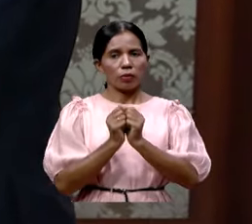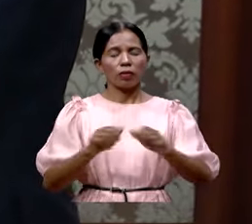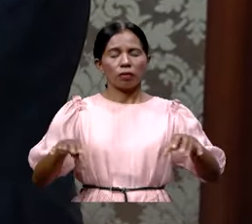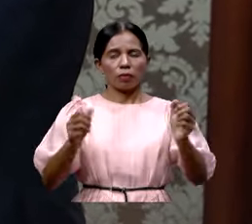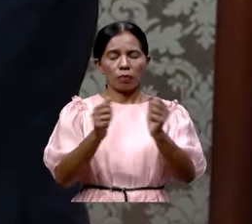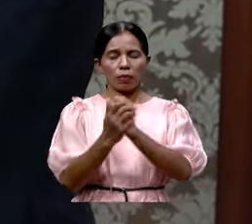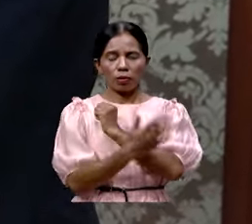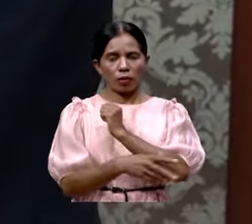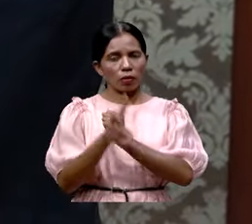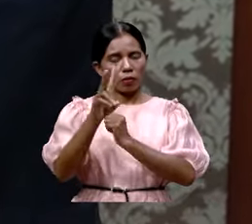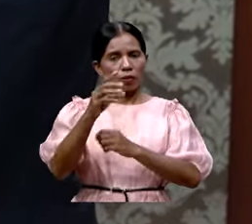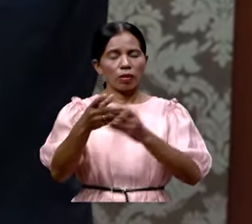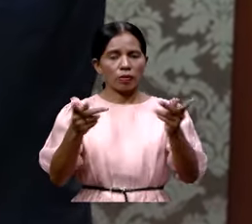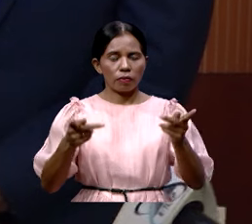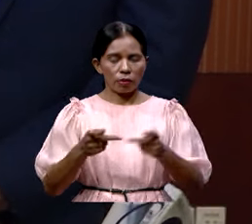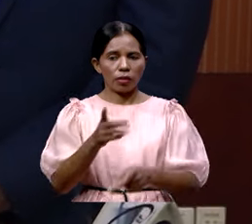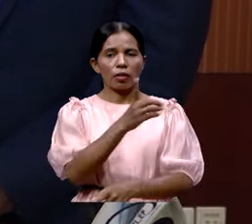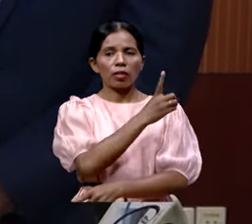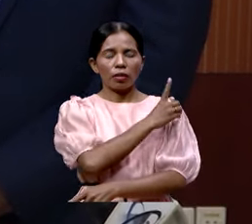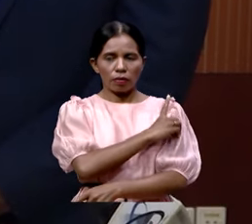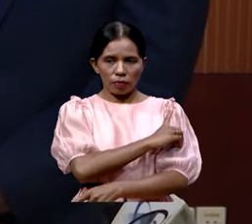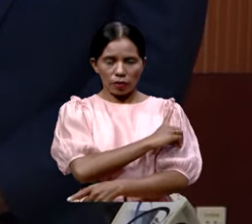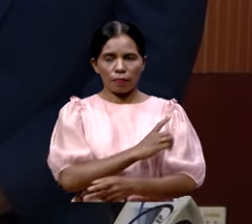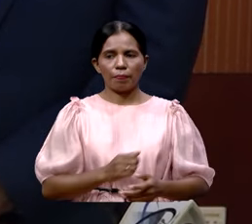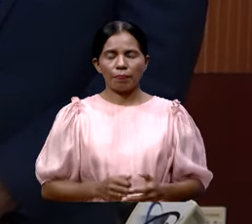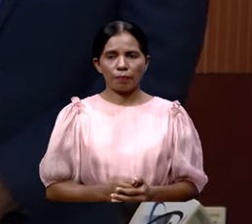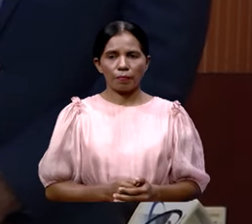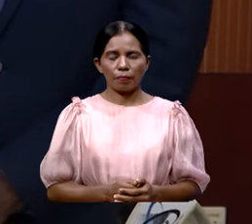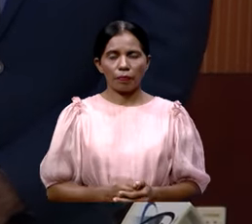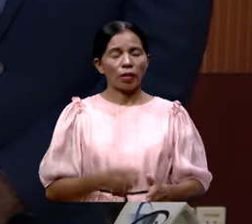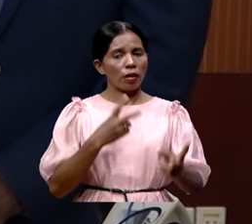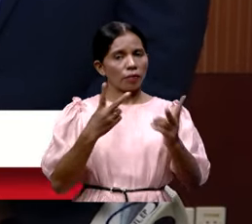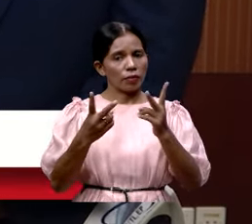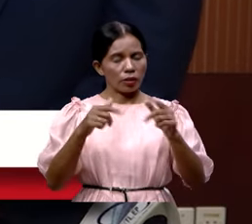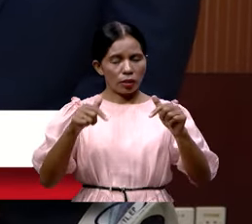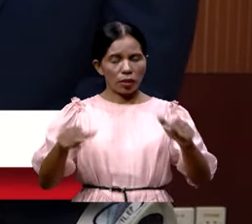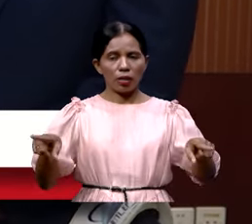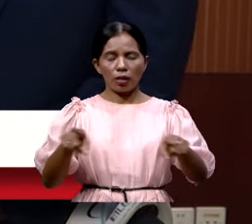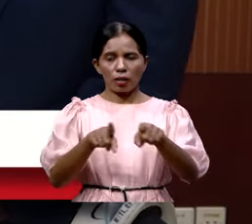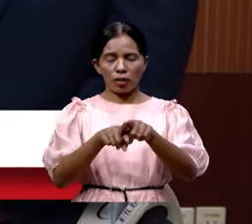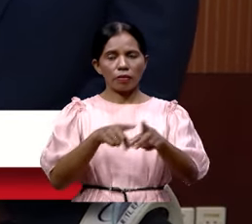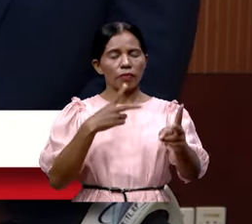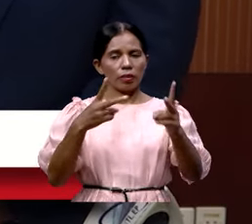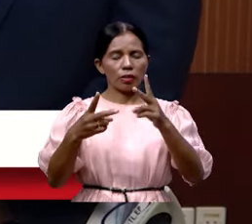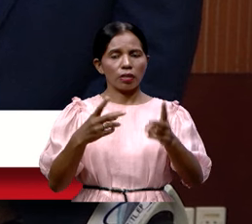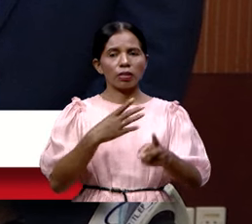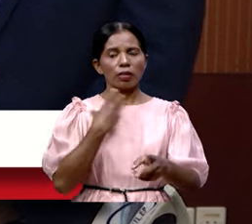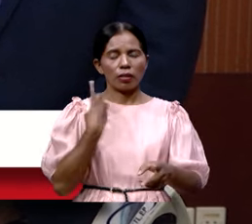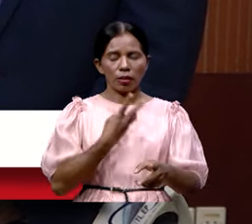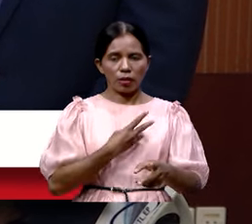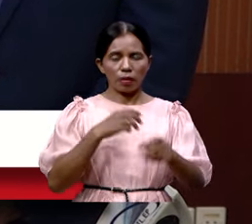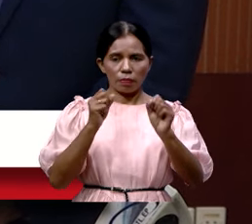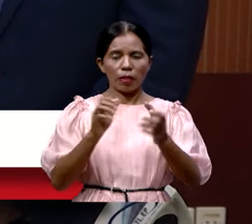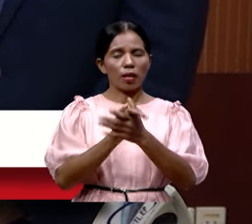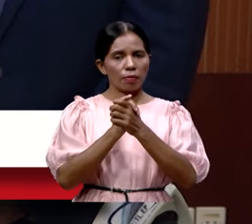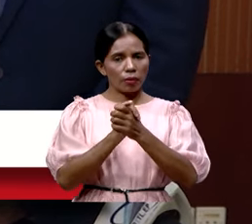e a área defesa. This is a friendship visit. Visita Irene, a nessa visita a amizade, neve espera que atak belhamete